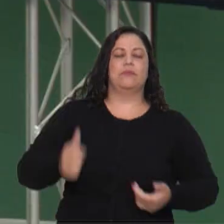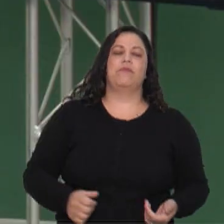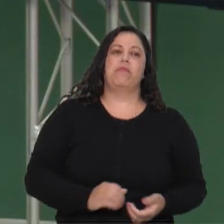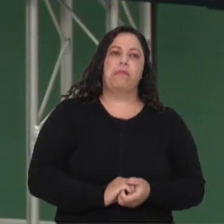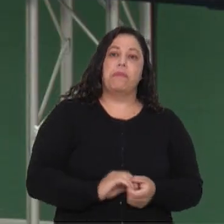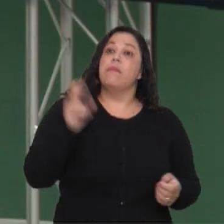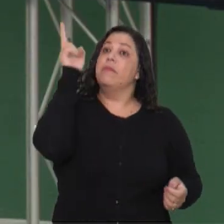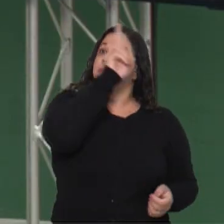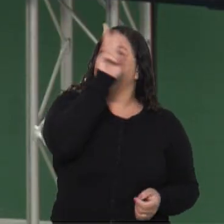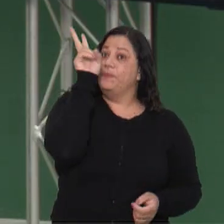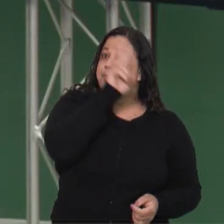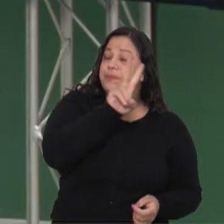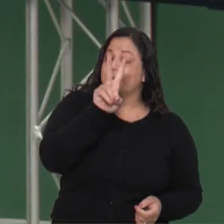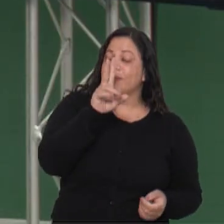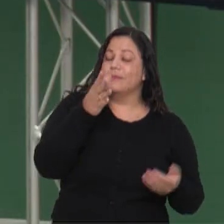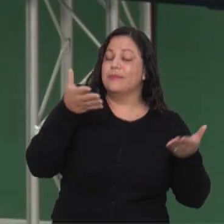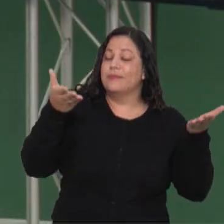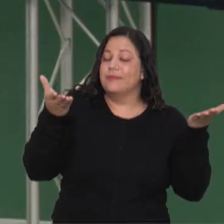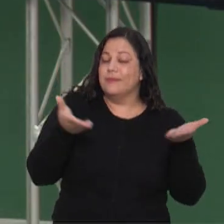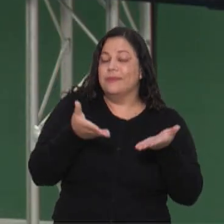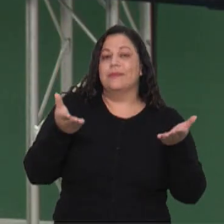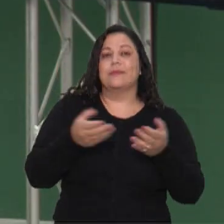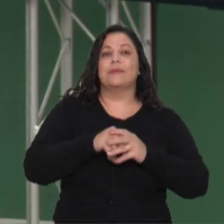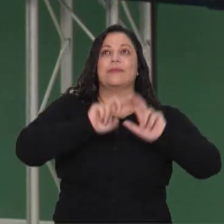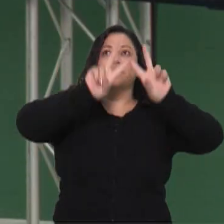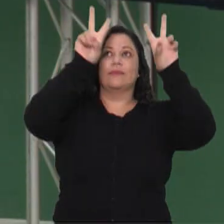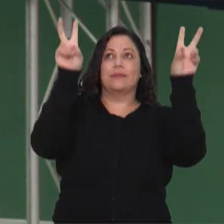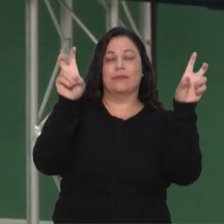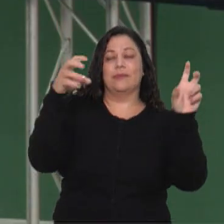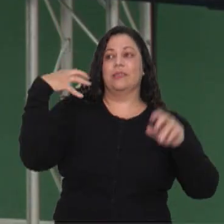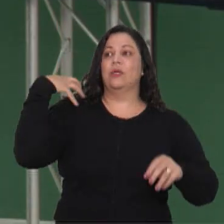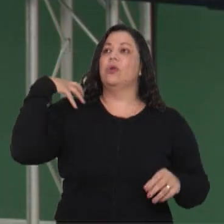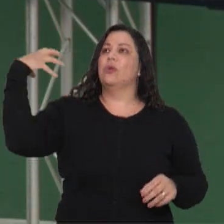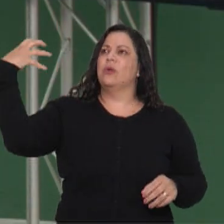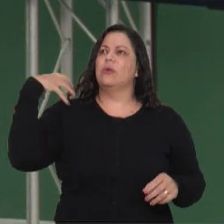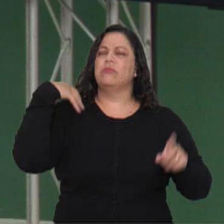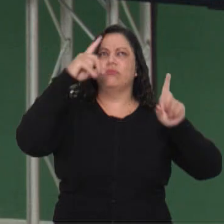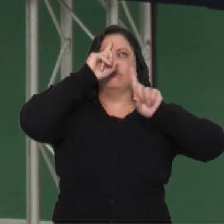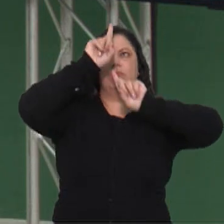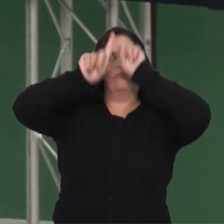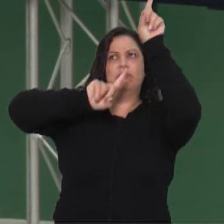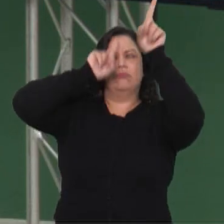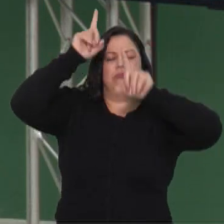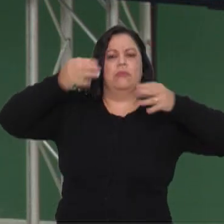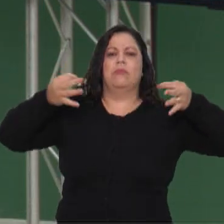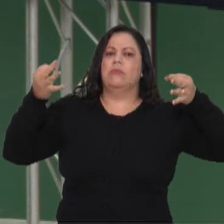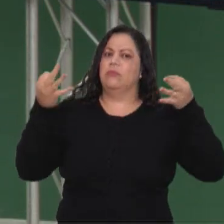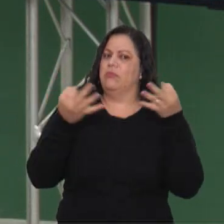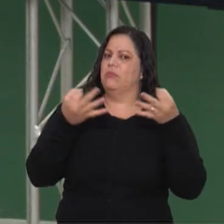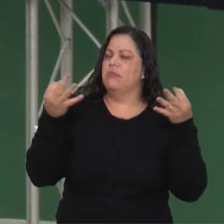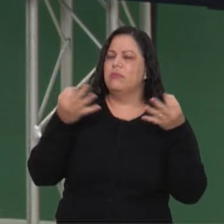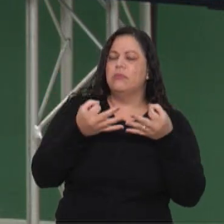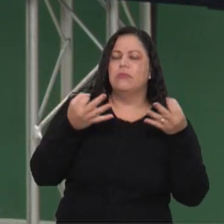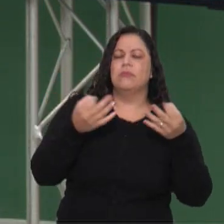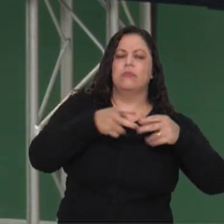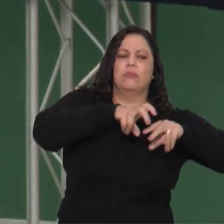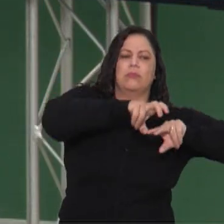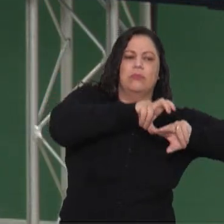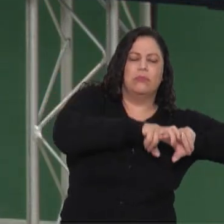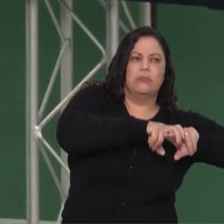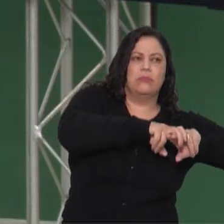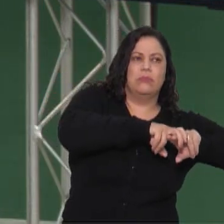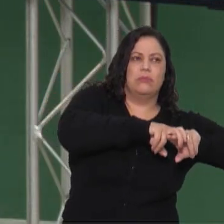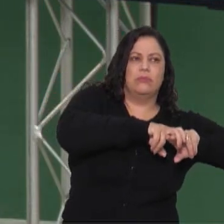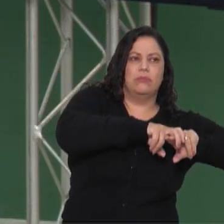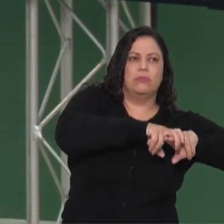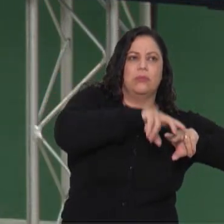Lembre-se então, pessoal, que na teoria do Platão eu tenho uma ideia perfeita de cadeira. Eu tenho a cadeira, essa